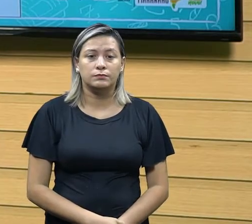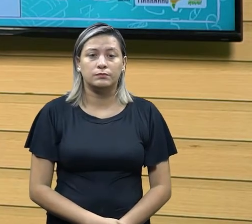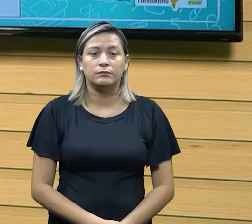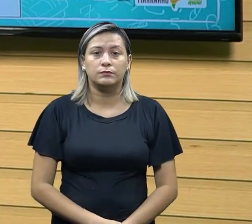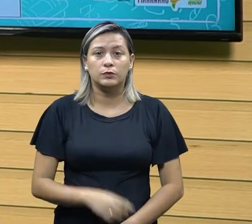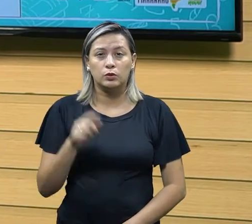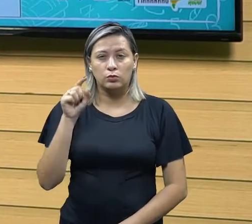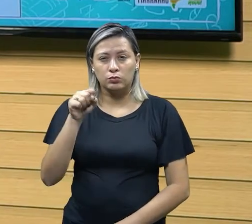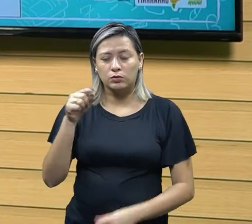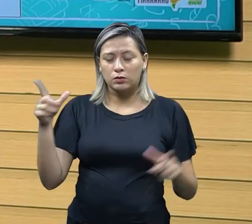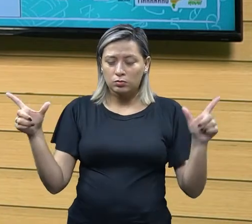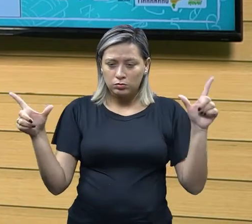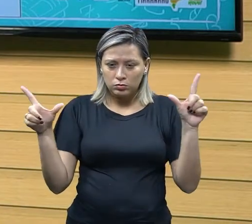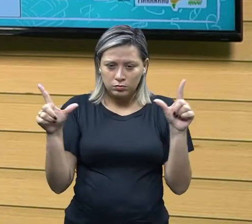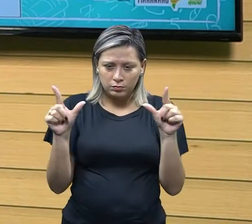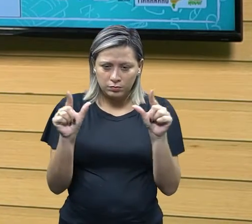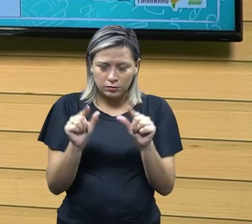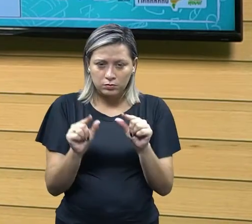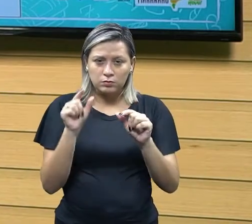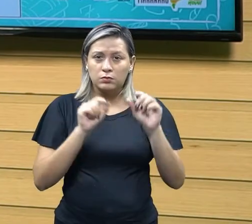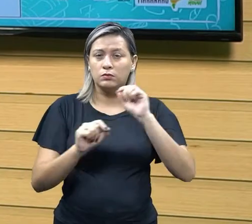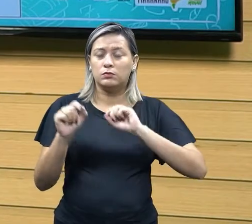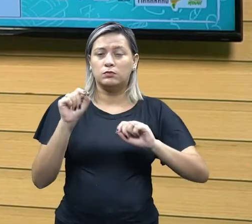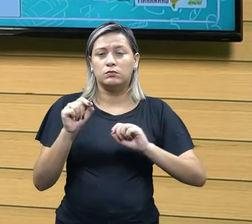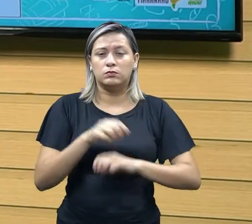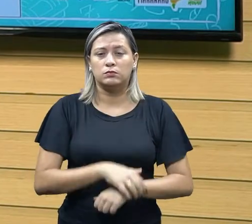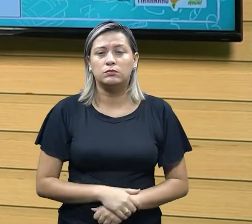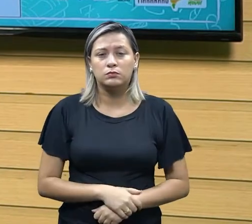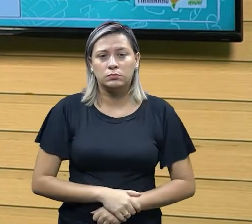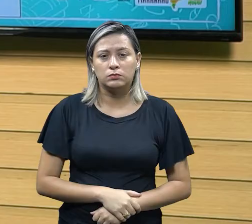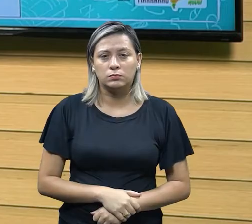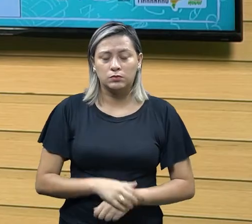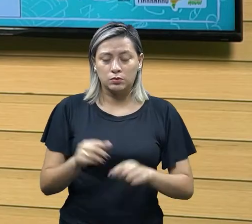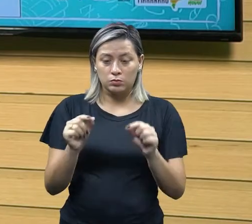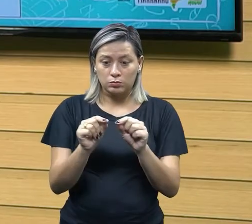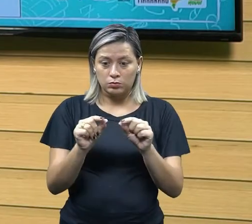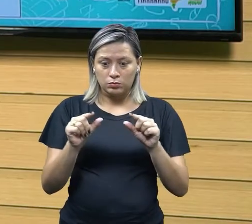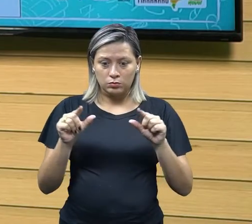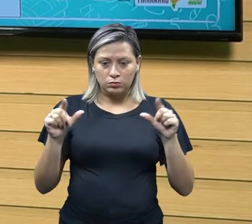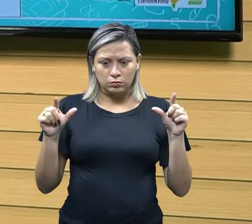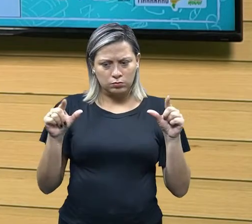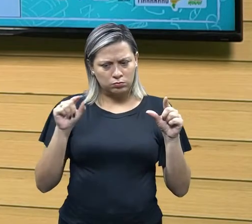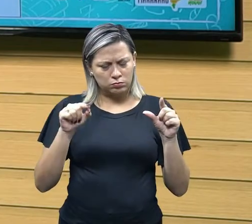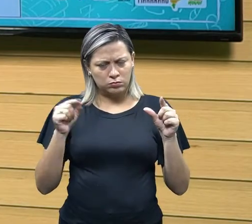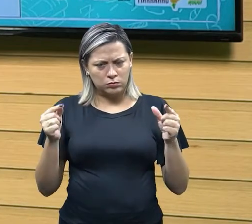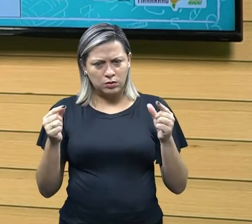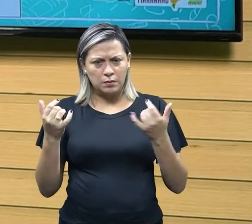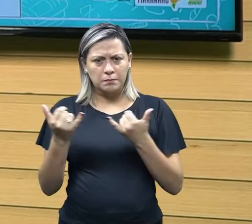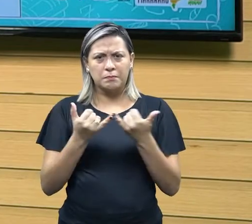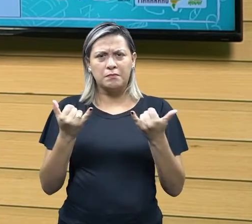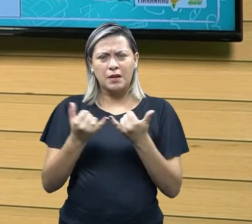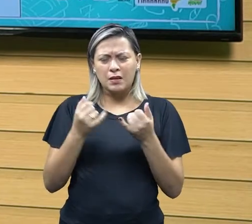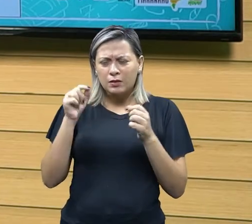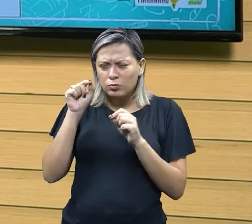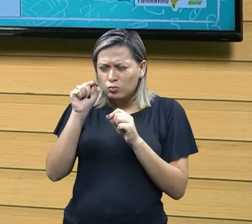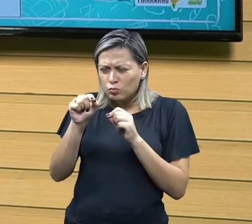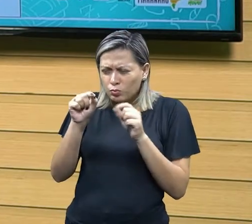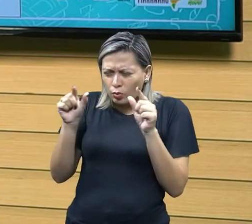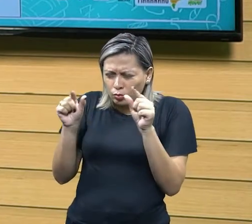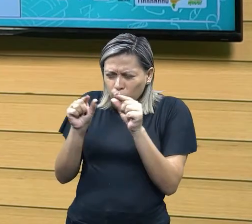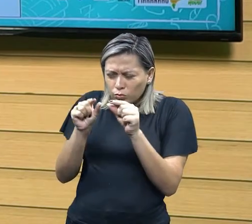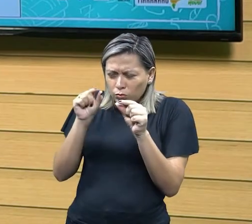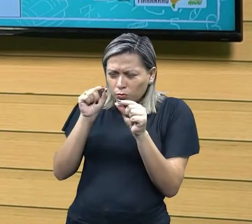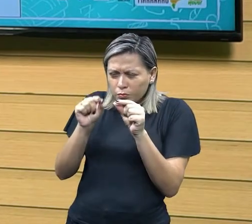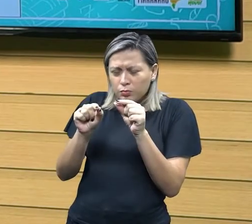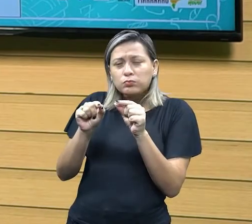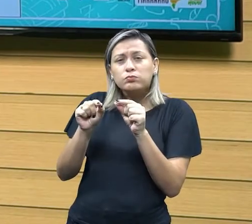Quando você reduz bastante o zoom desta linha, ela vai ficar parecida com um ponto.